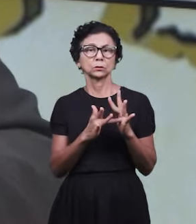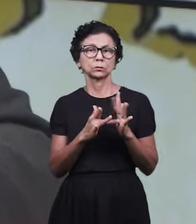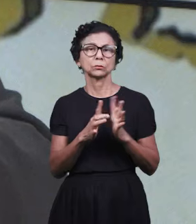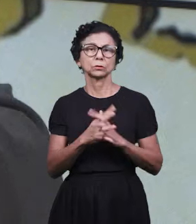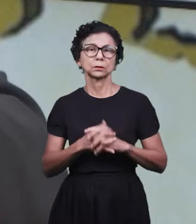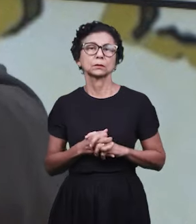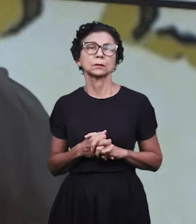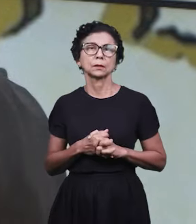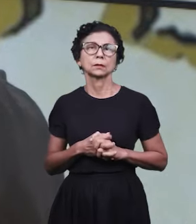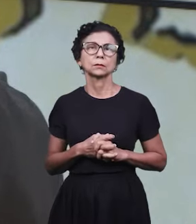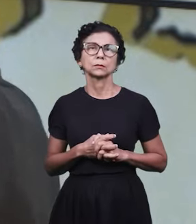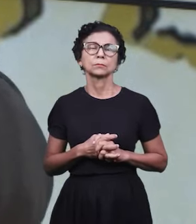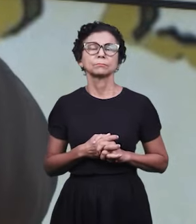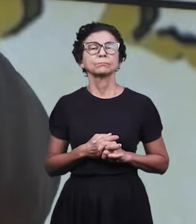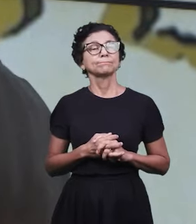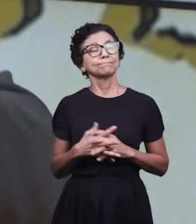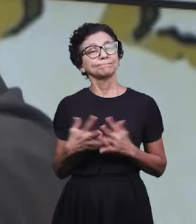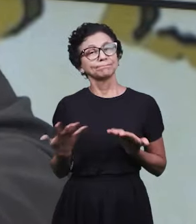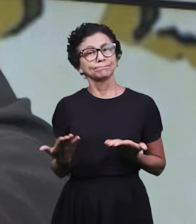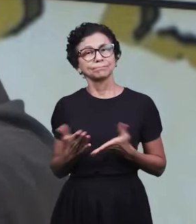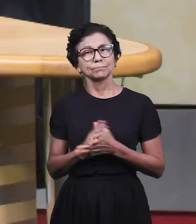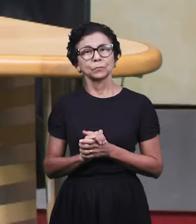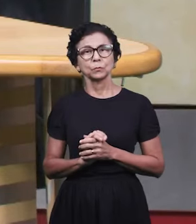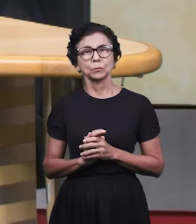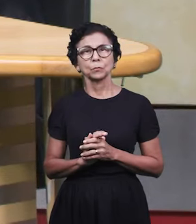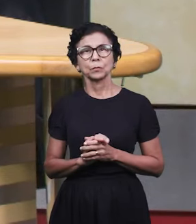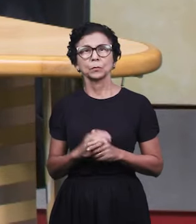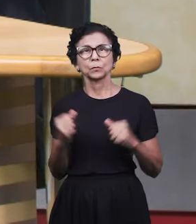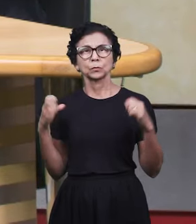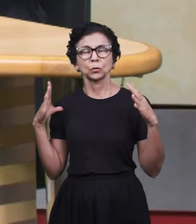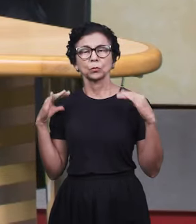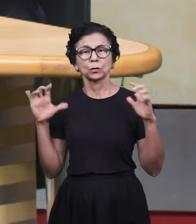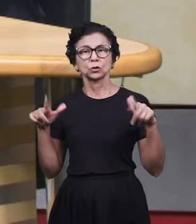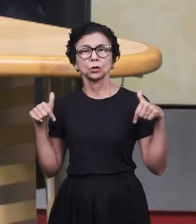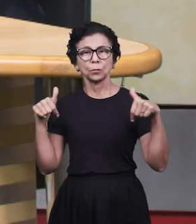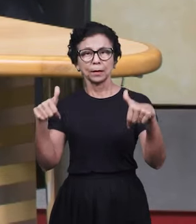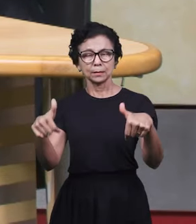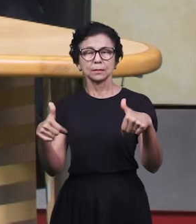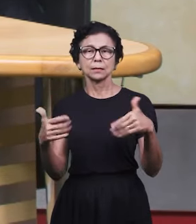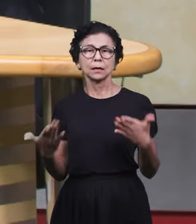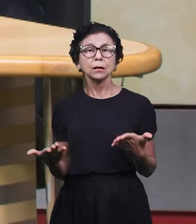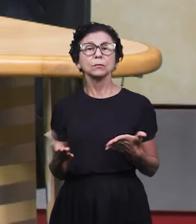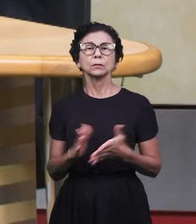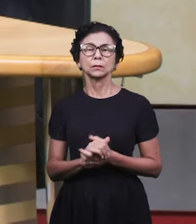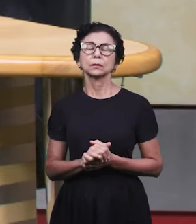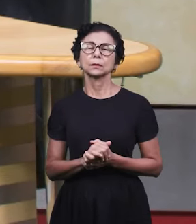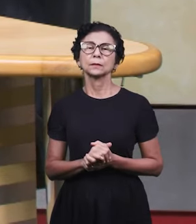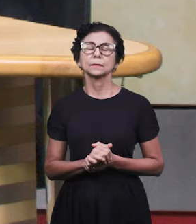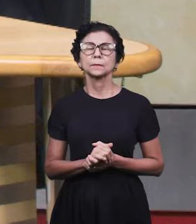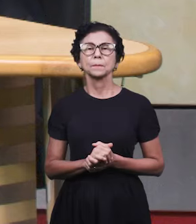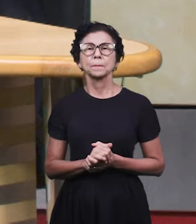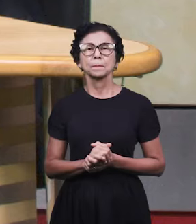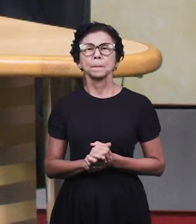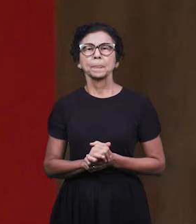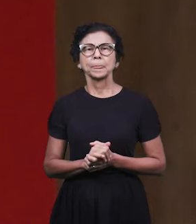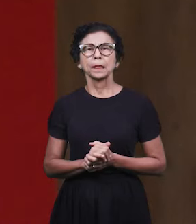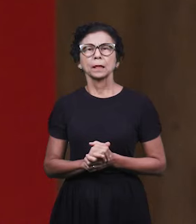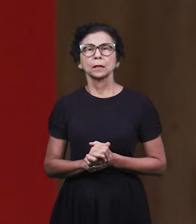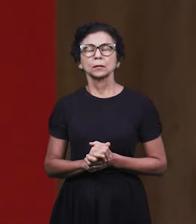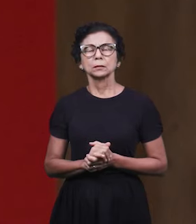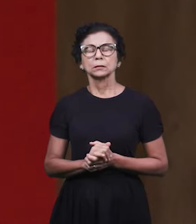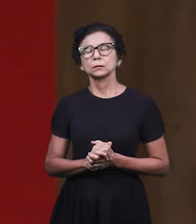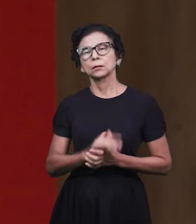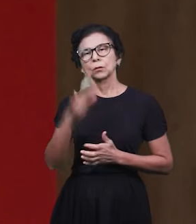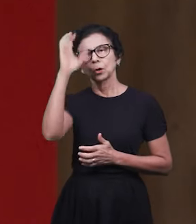pelo sangue através de uma ministração de anjo, que veio me trazer a informação. Na verdade, para você que está assistindo,